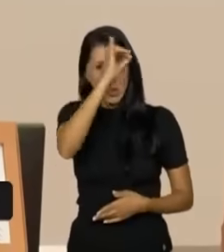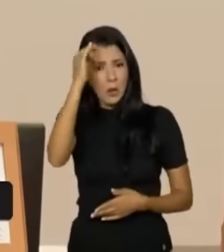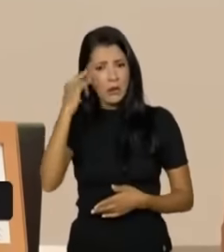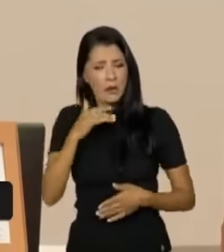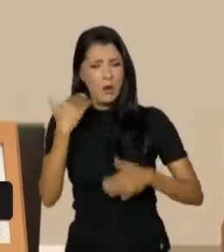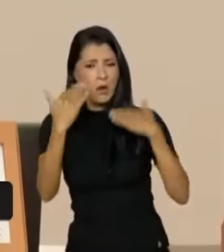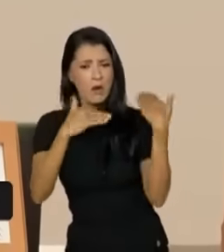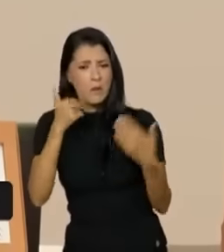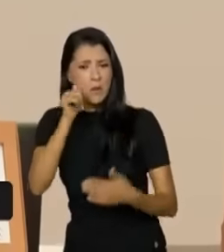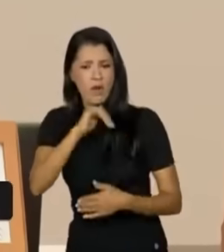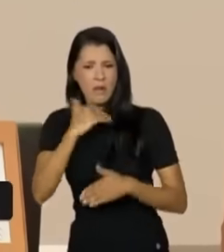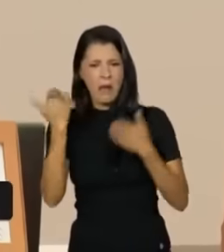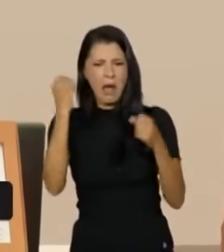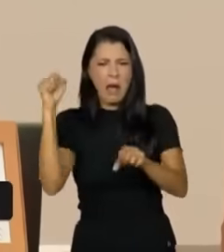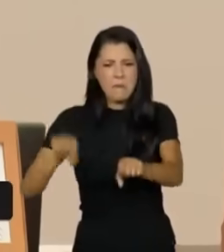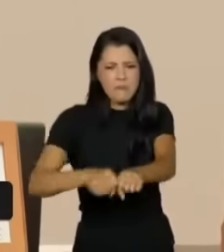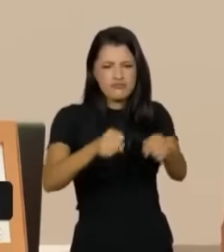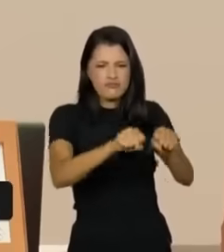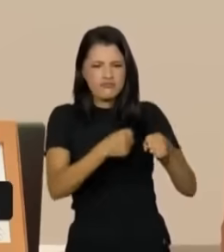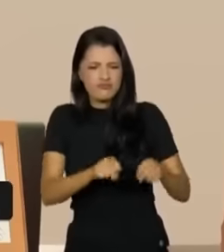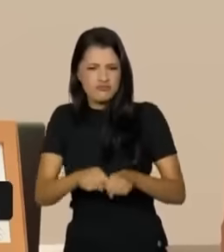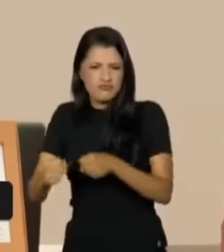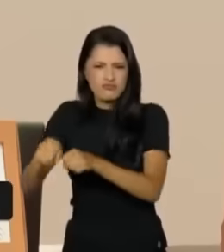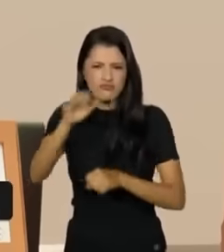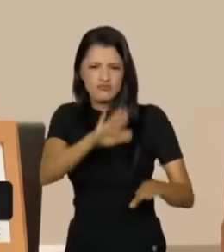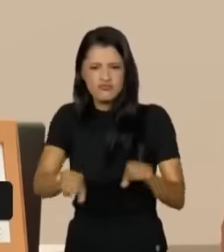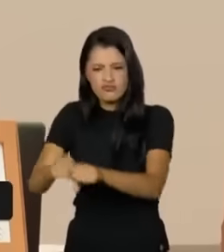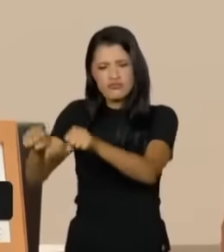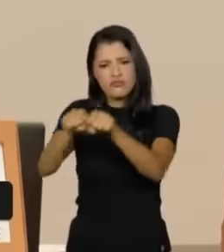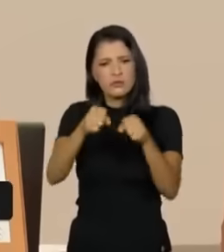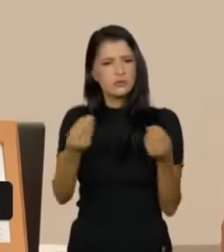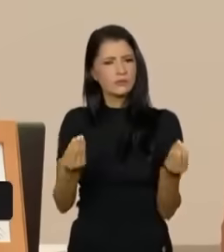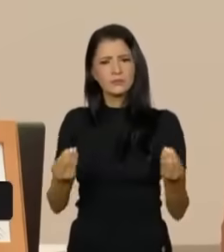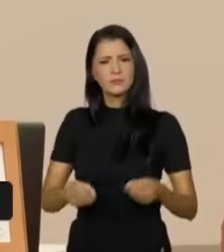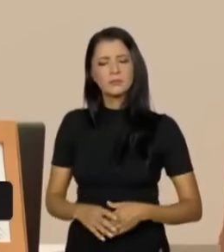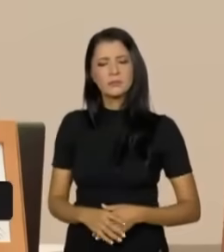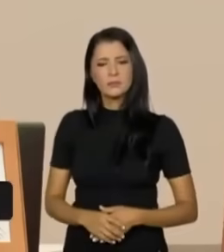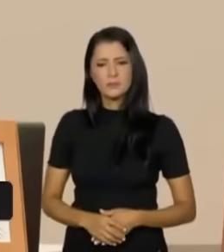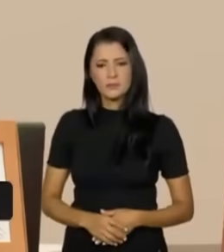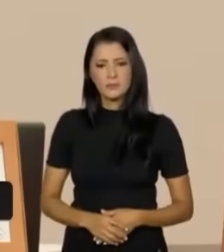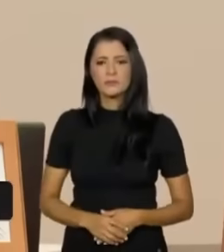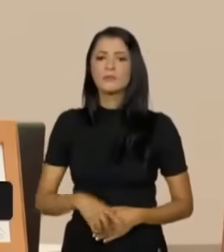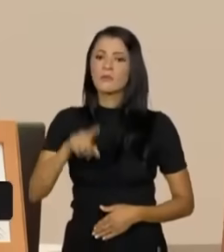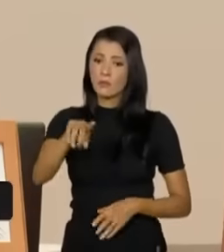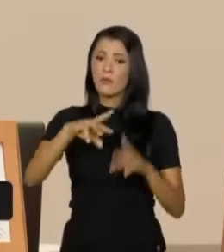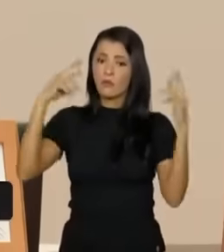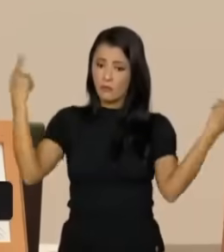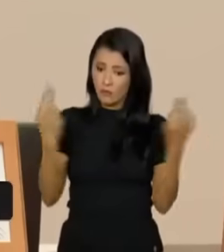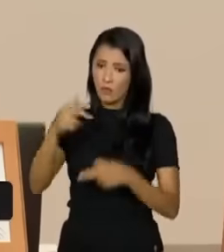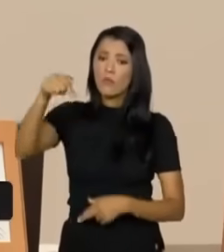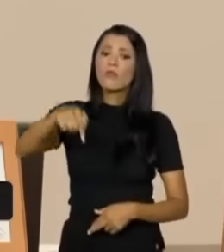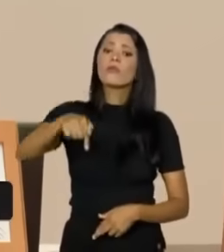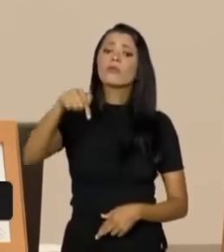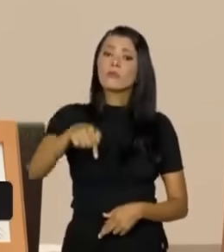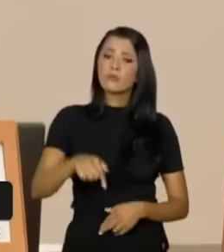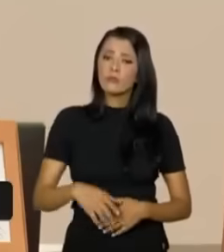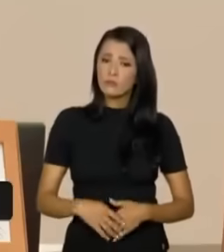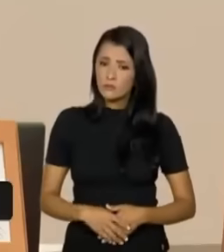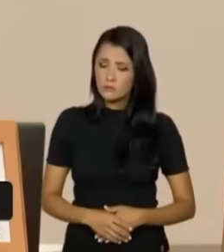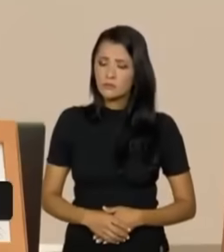matando mulheres, matando crianças e matando homens. Esta reunião aqui,